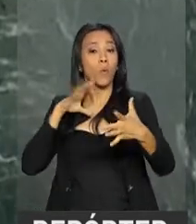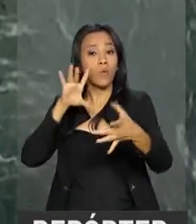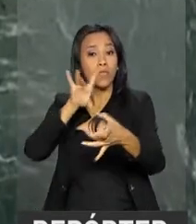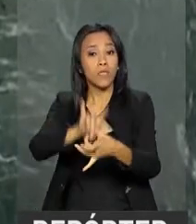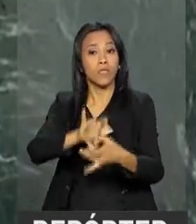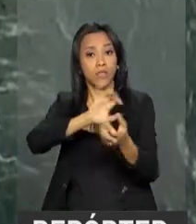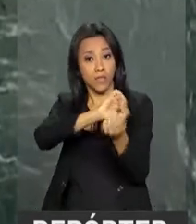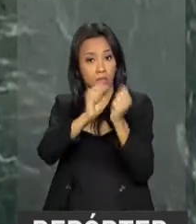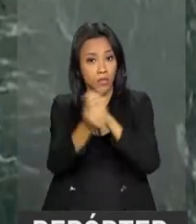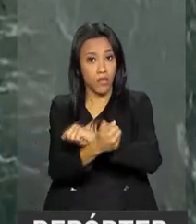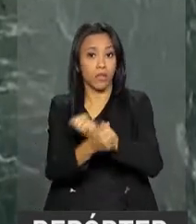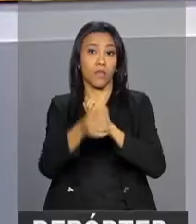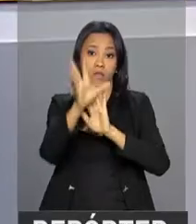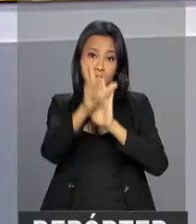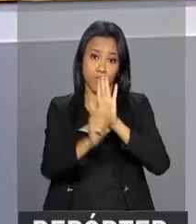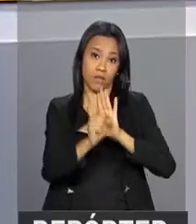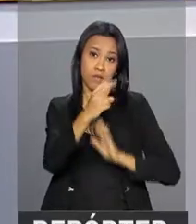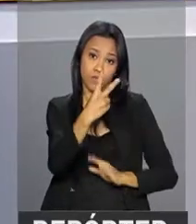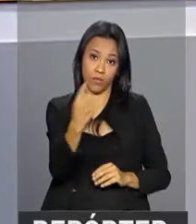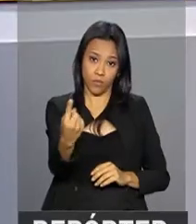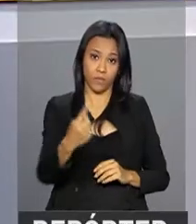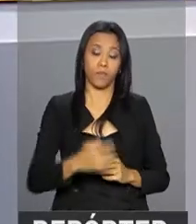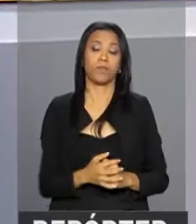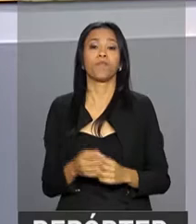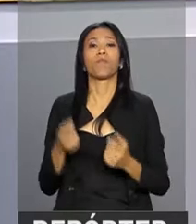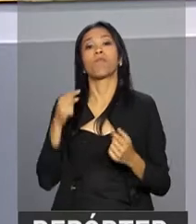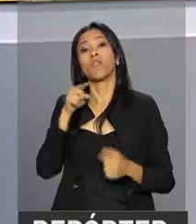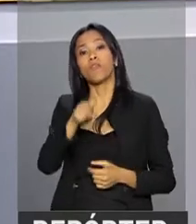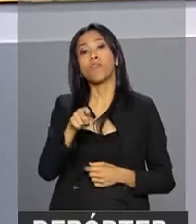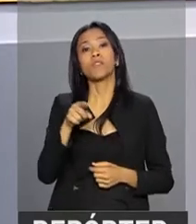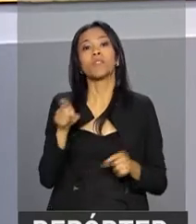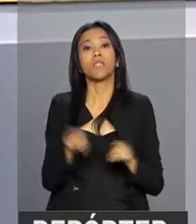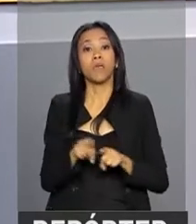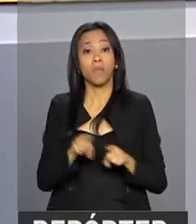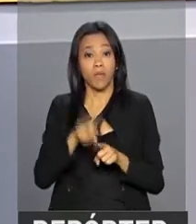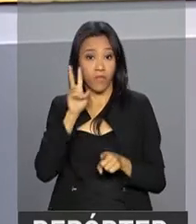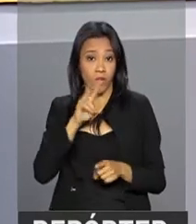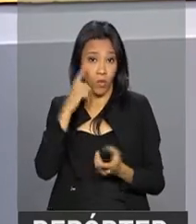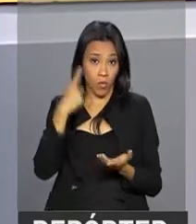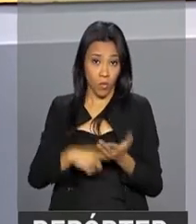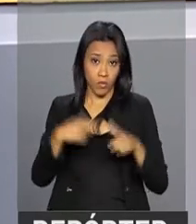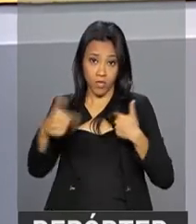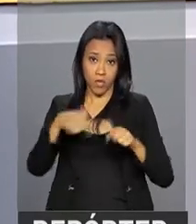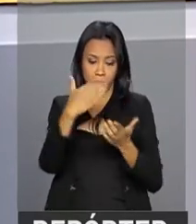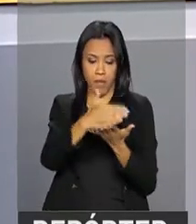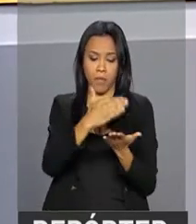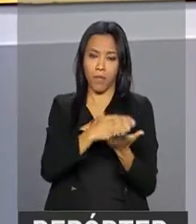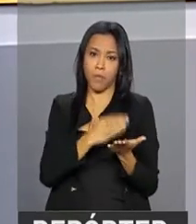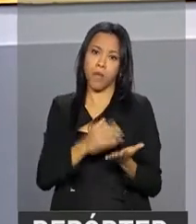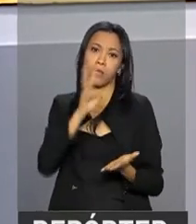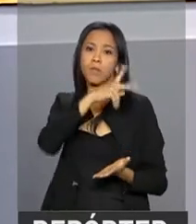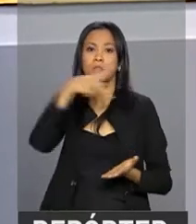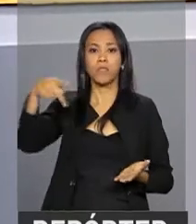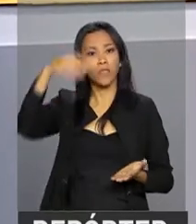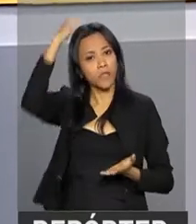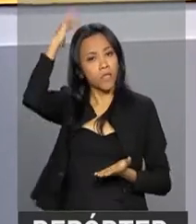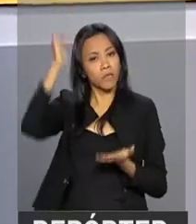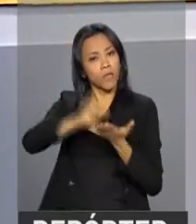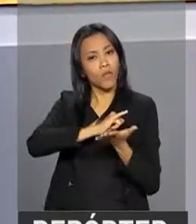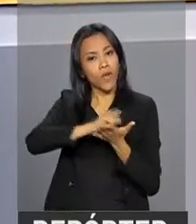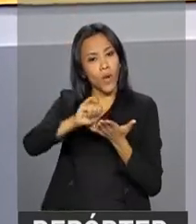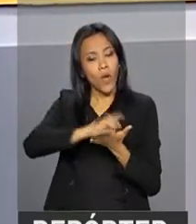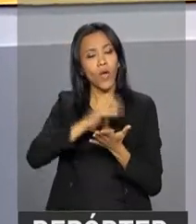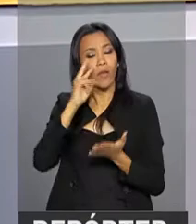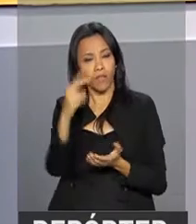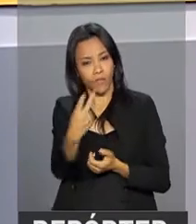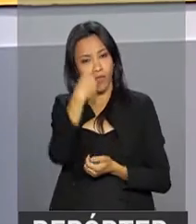século XXI. E você acompanha mais da agenda do presidente Michel Temer em Nova York em nossos boletins e também